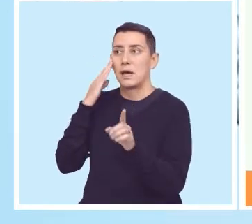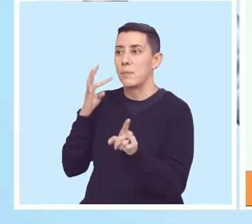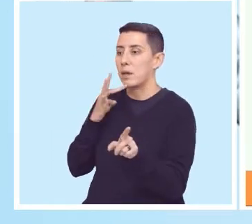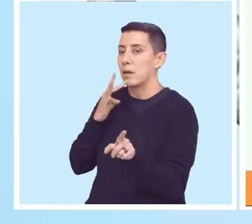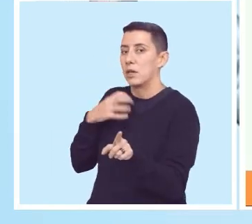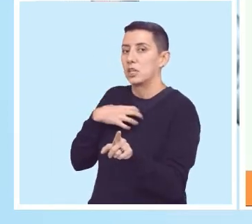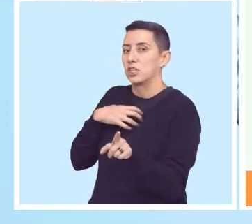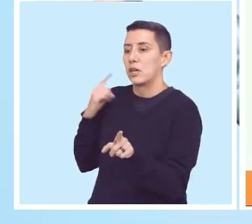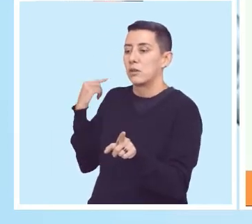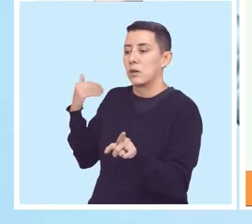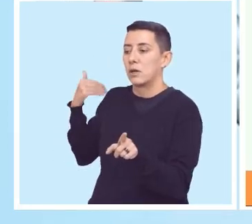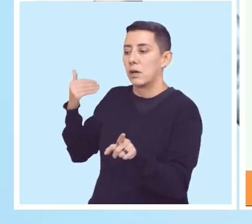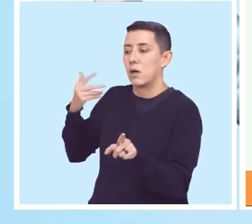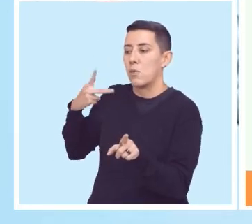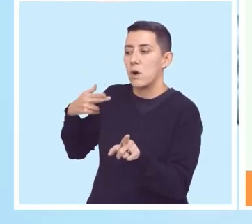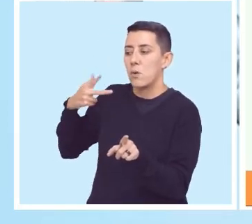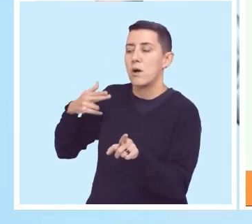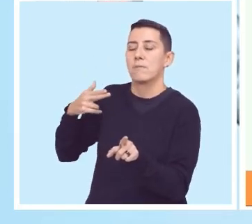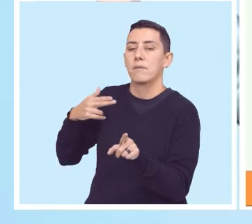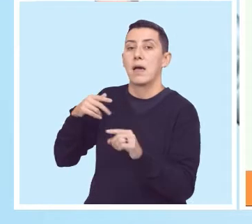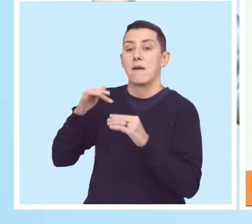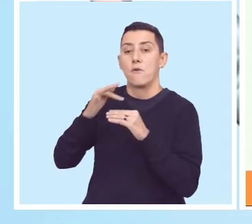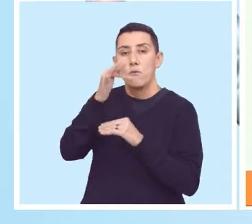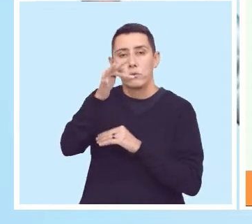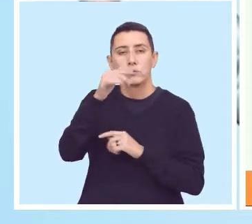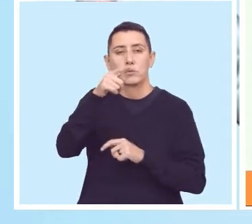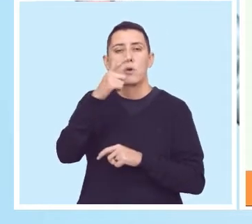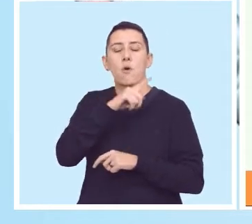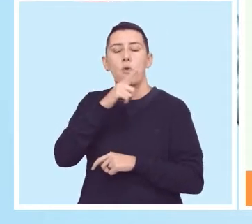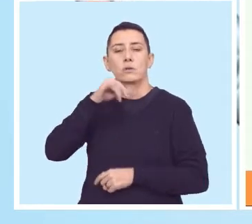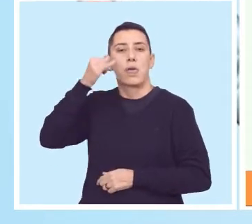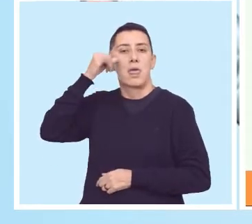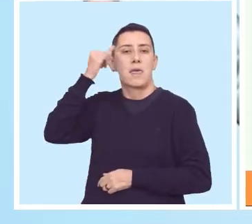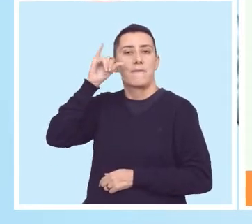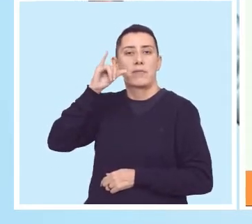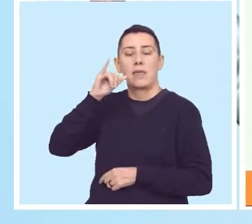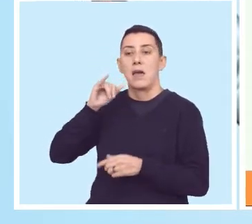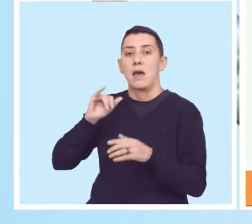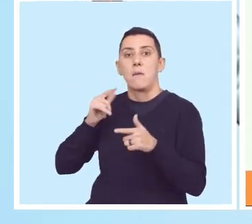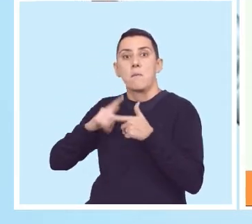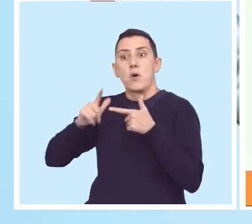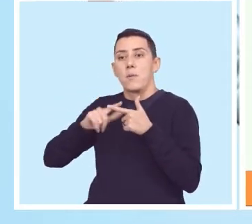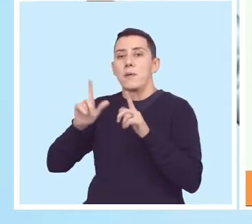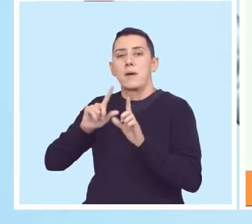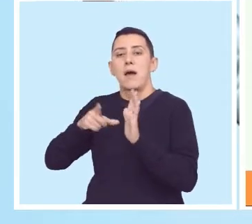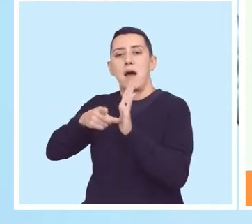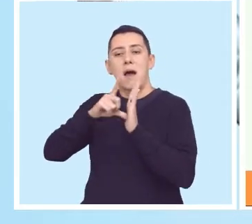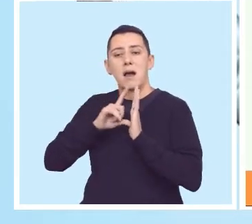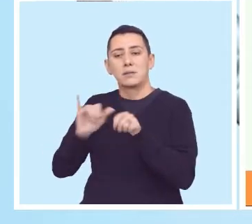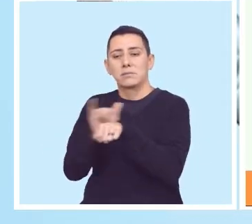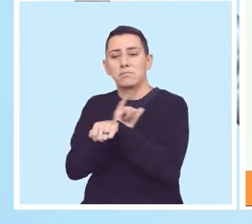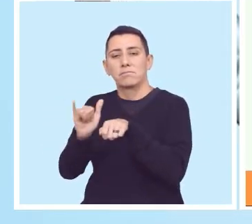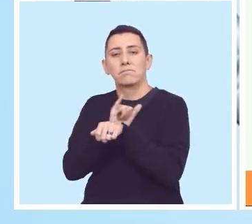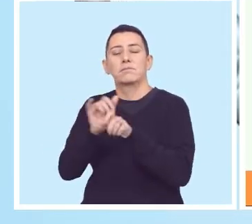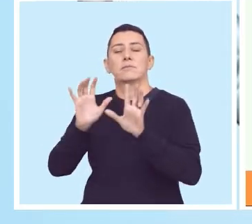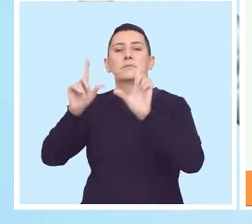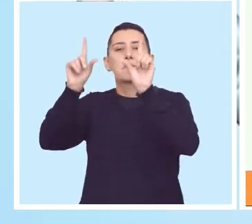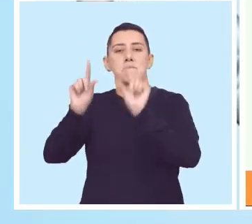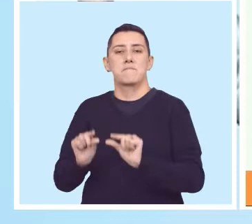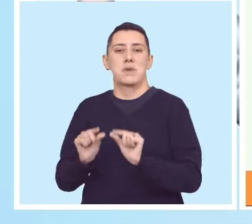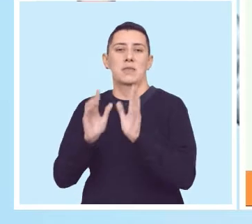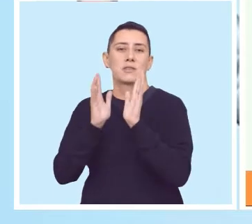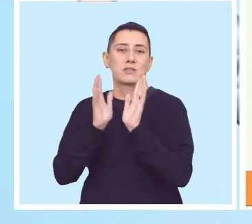frente. Vamos fazer uma ação agora para que daqui 2 meses não haja represamento de lixo nas pontes